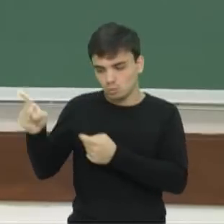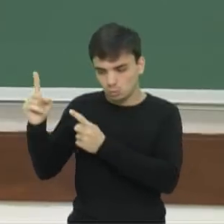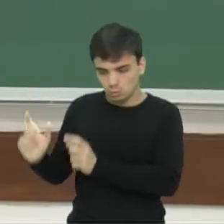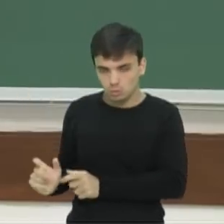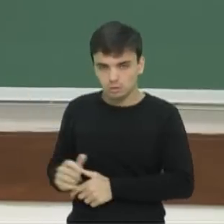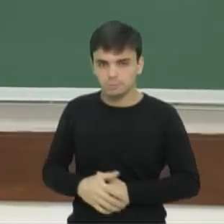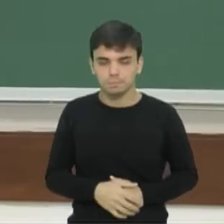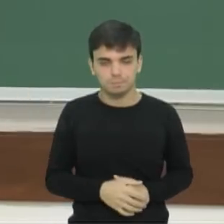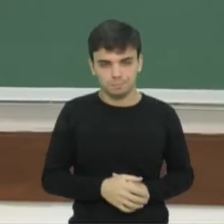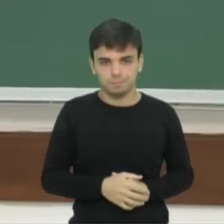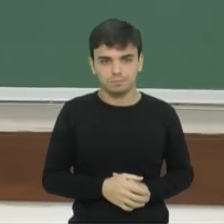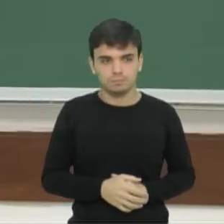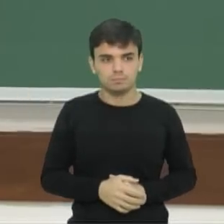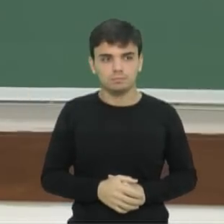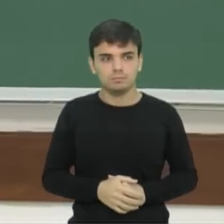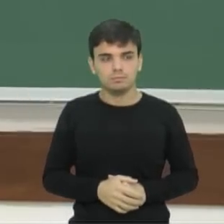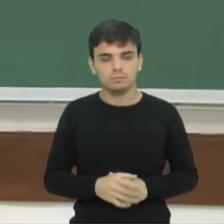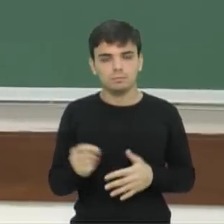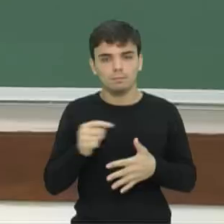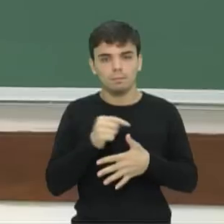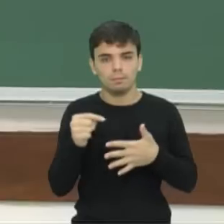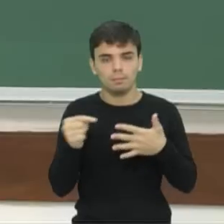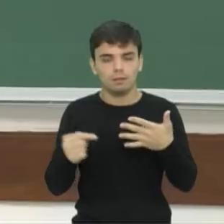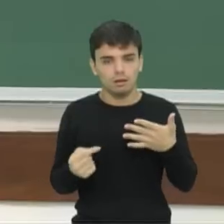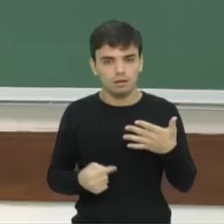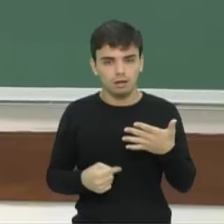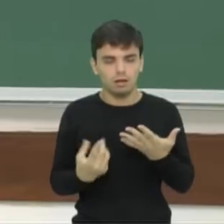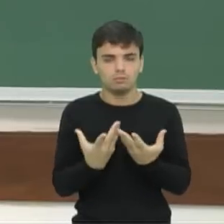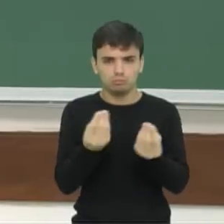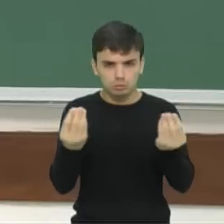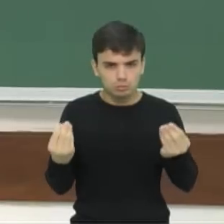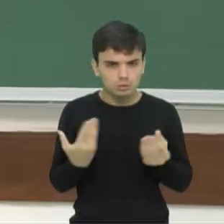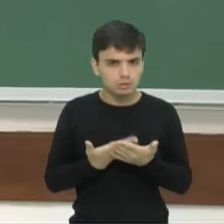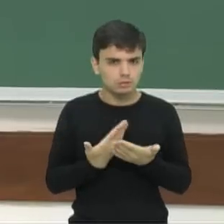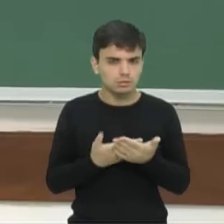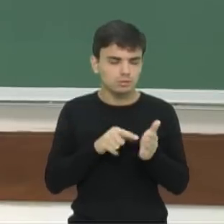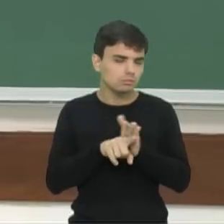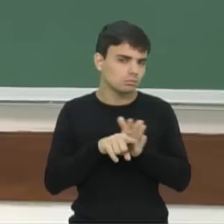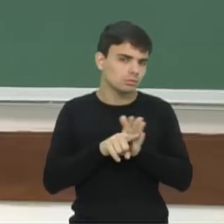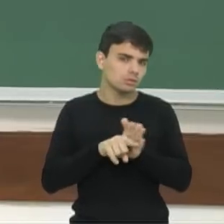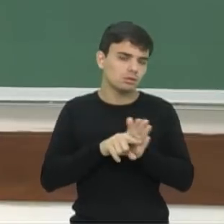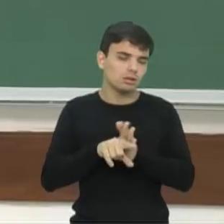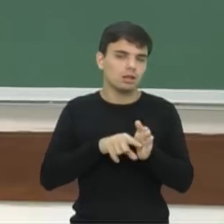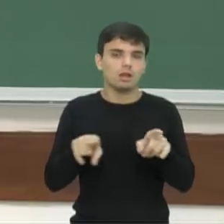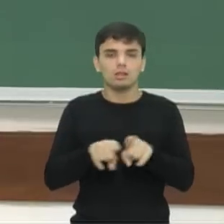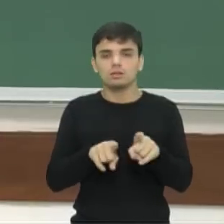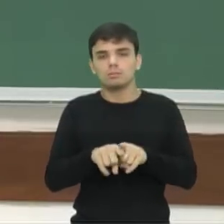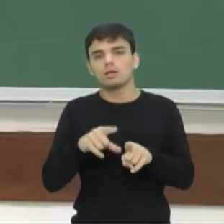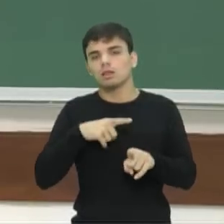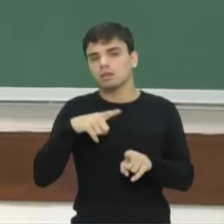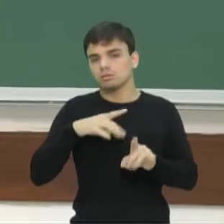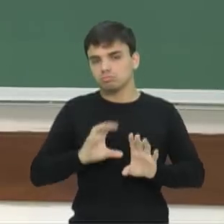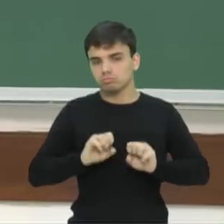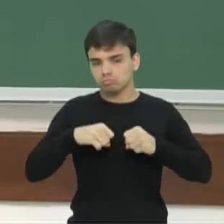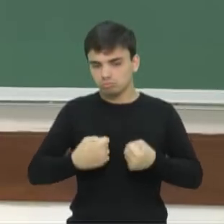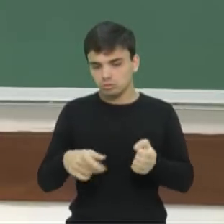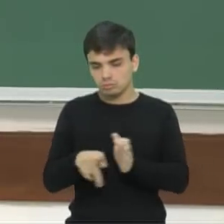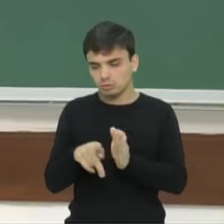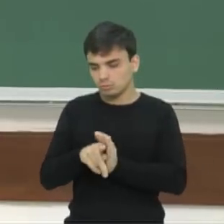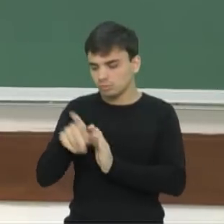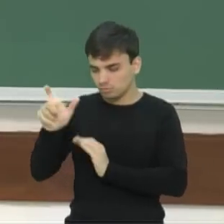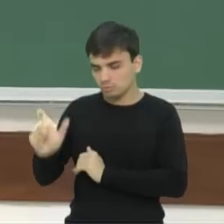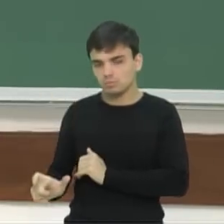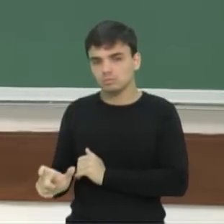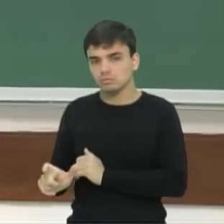Então essa categoria aqui é uma categoria bastante disputada, uma luta bem técnica, exige de muita força dos atletas, né,